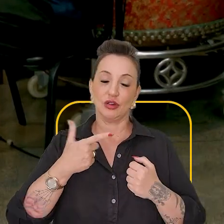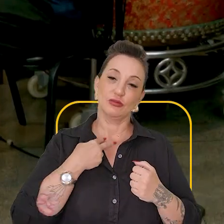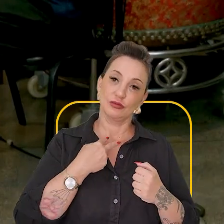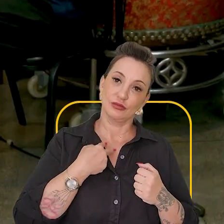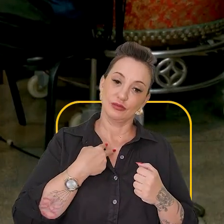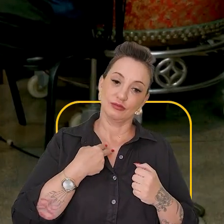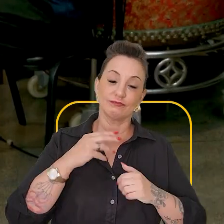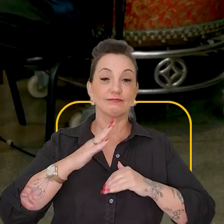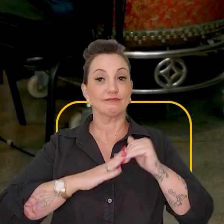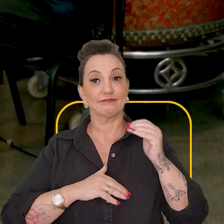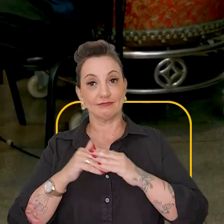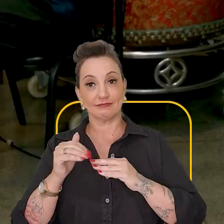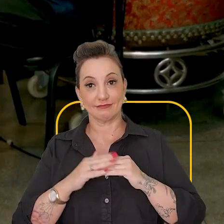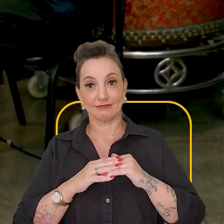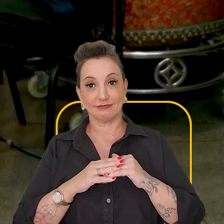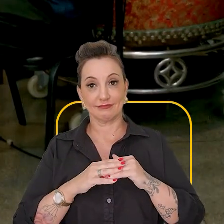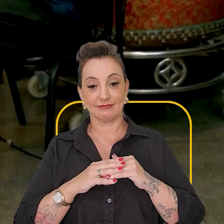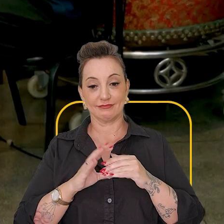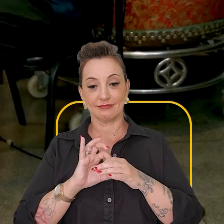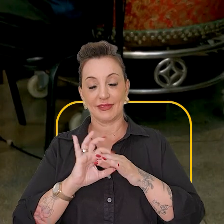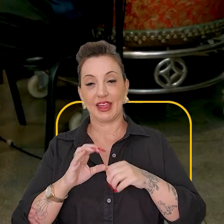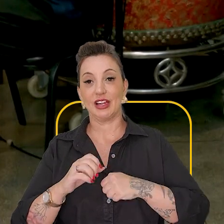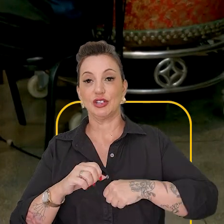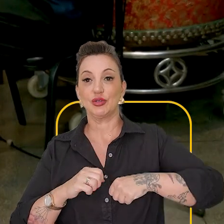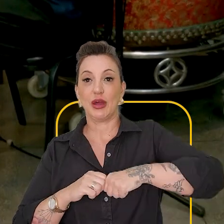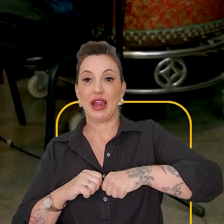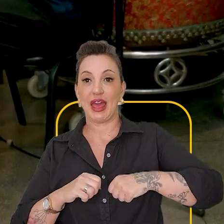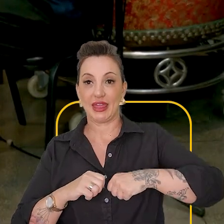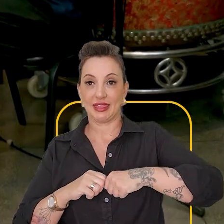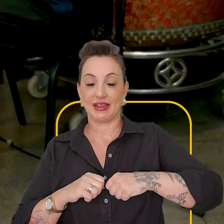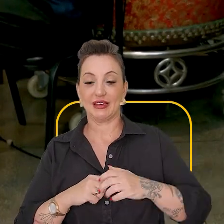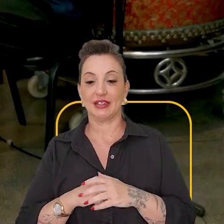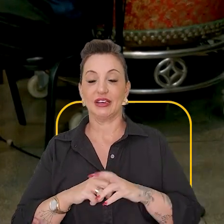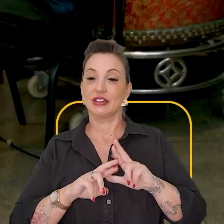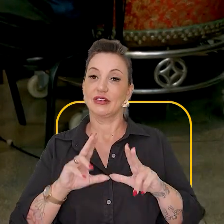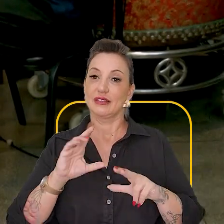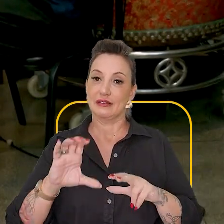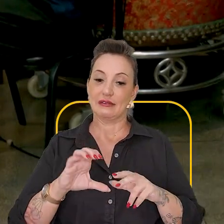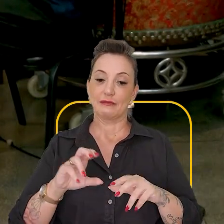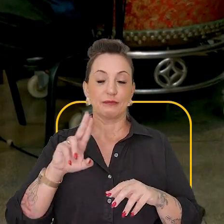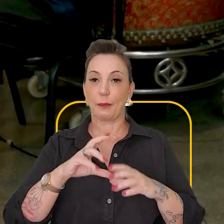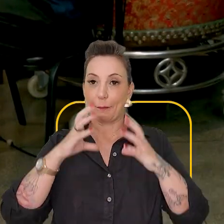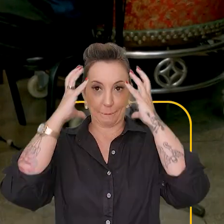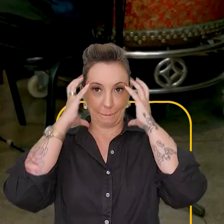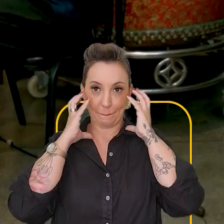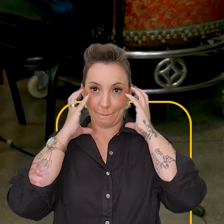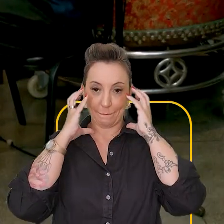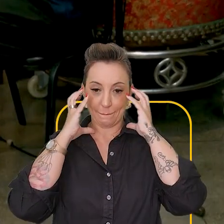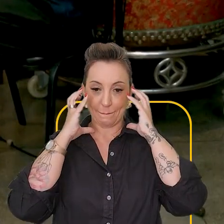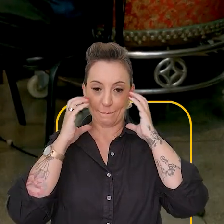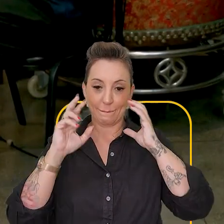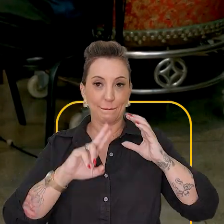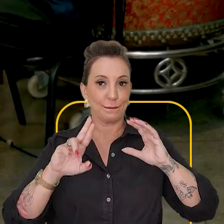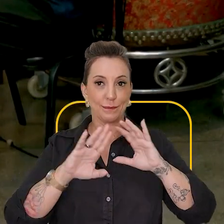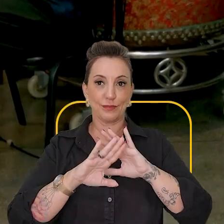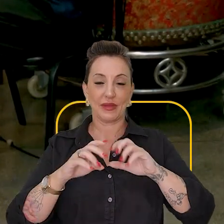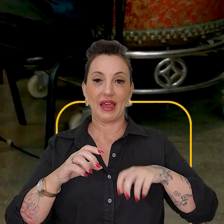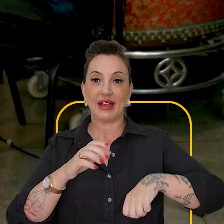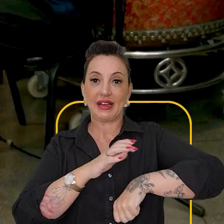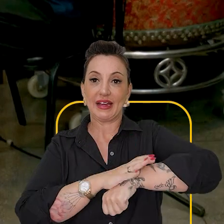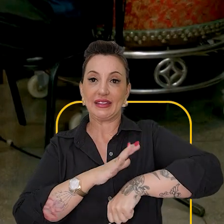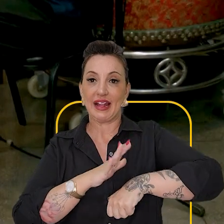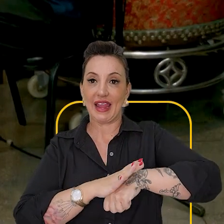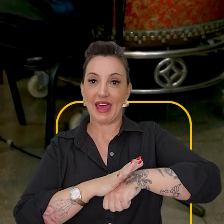vale no profissional o pessoal liberava as joelhadas a diferença era isso aí não usava capacete o pessoal não tá usando mais